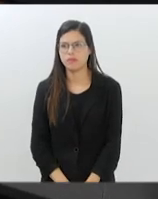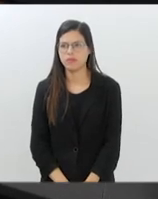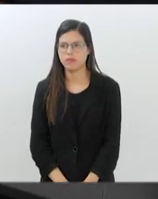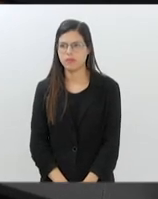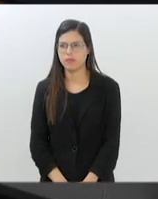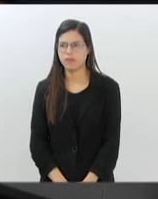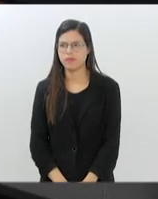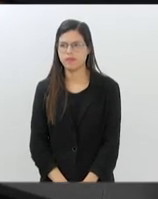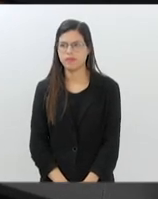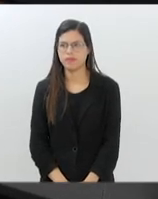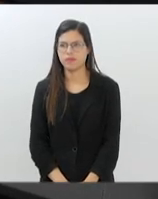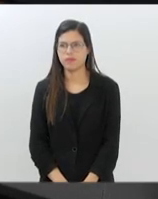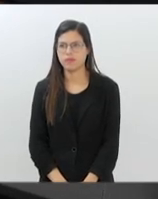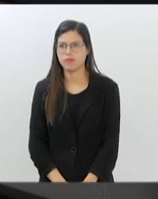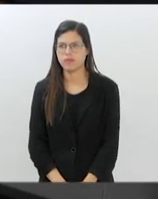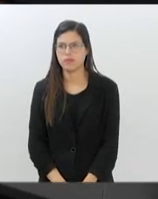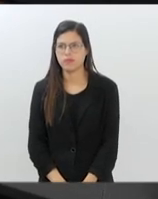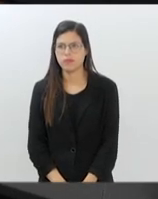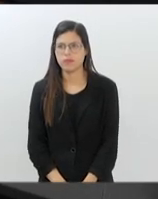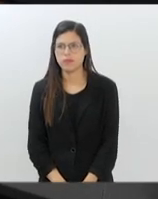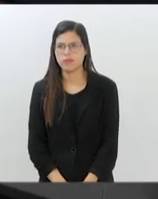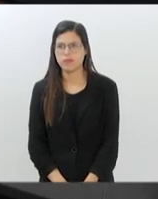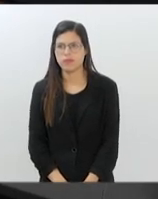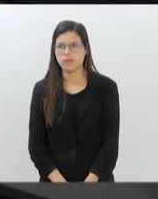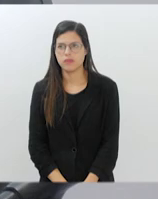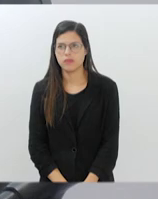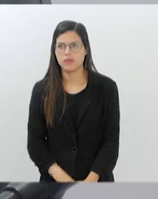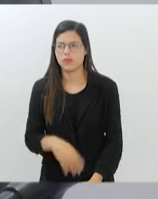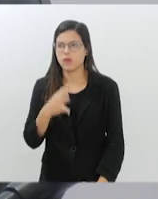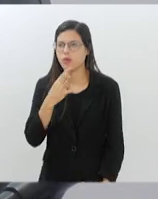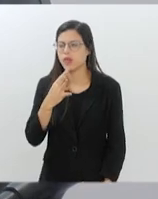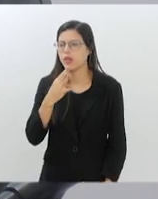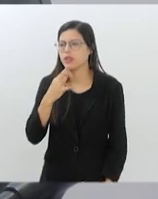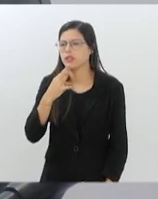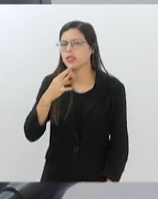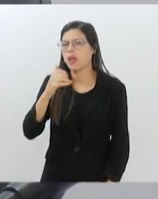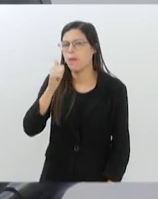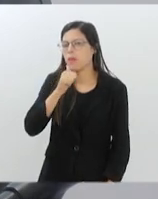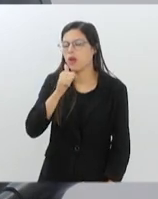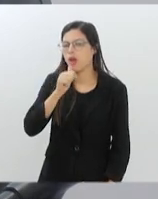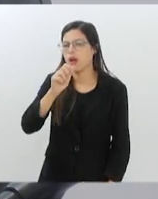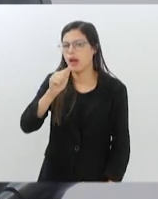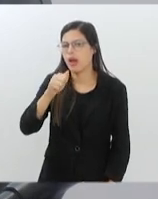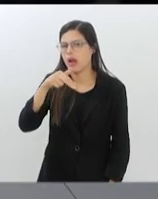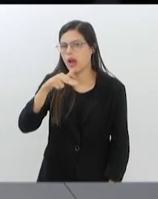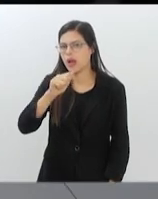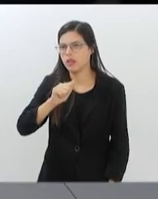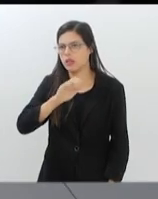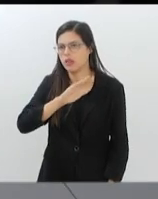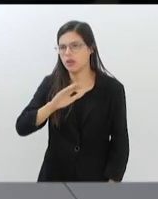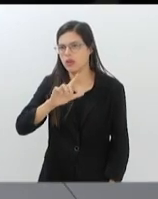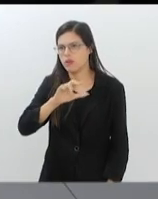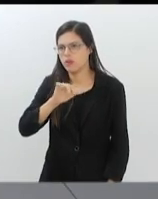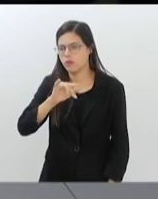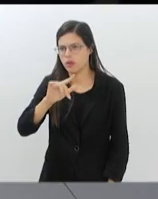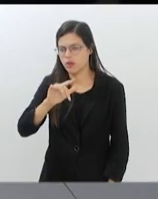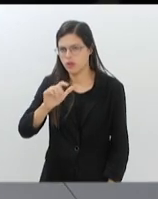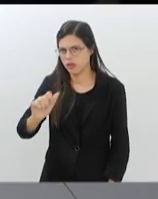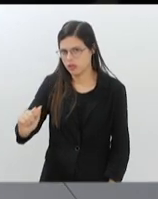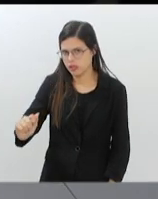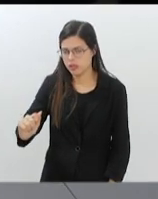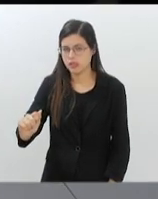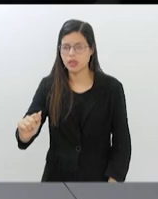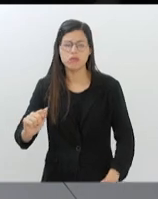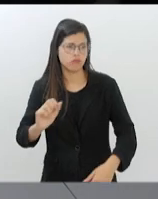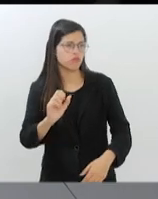f prestar qualquer O Senhor conhece a senhora Ana Luísa Ana Luísa Sim ela hoje trabalha na